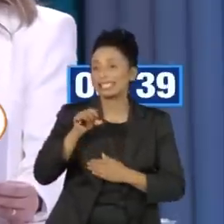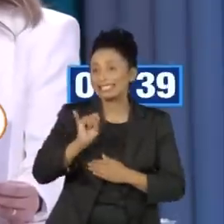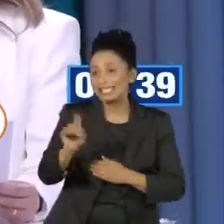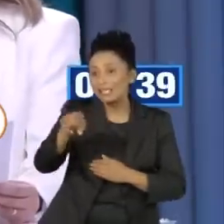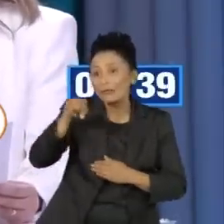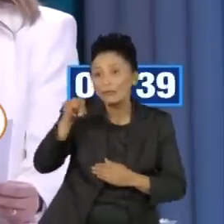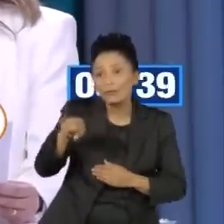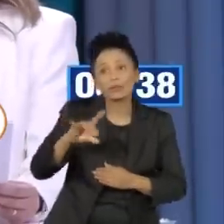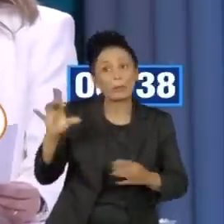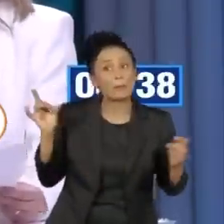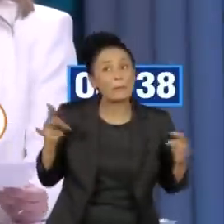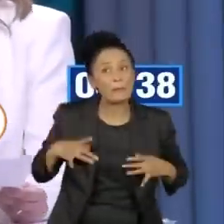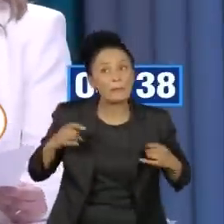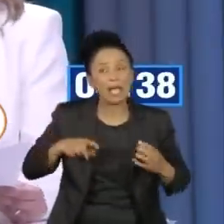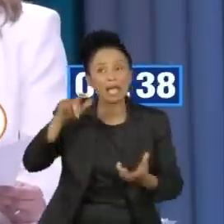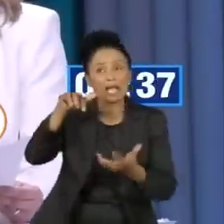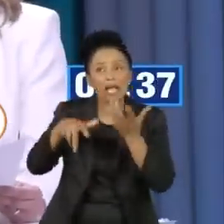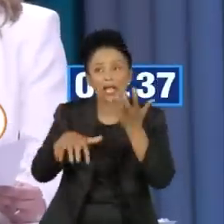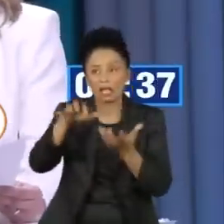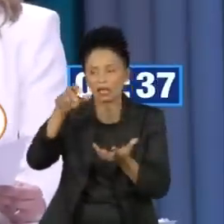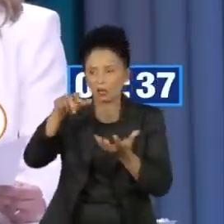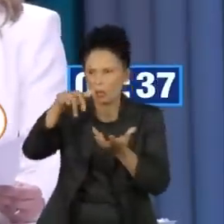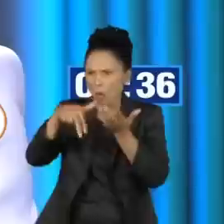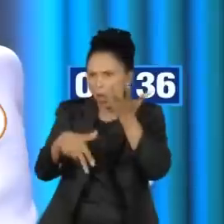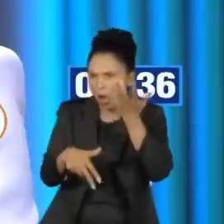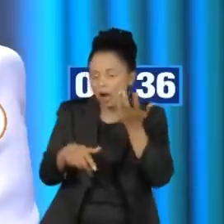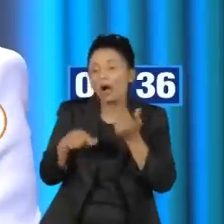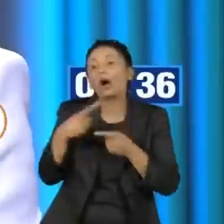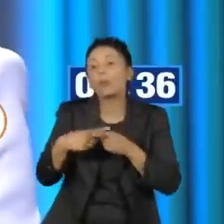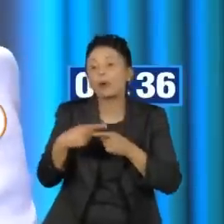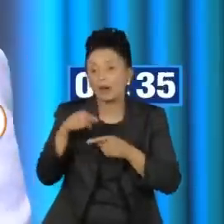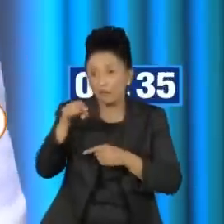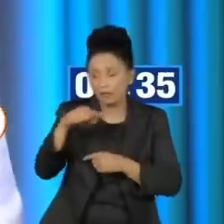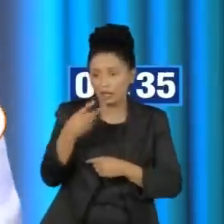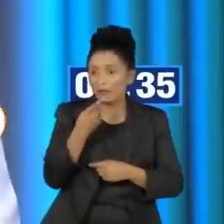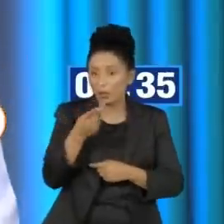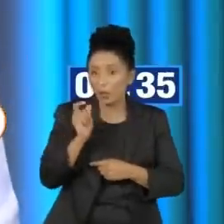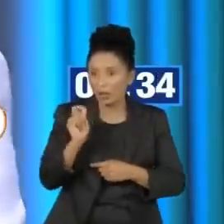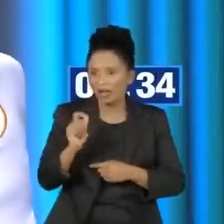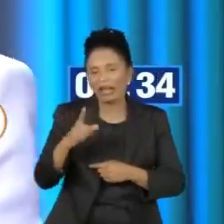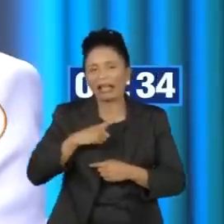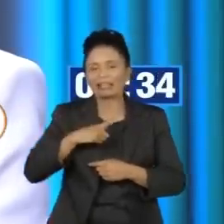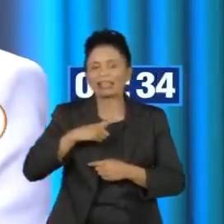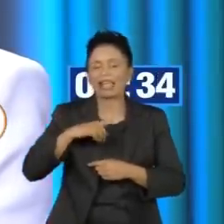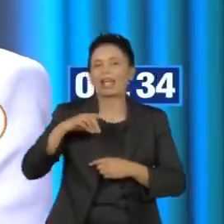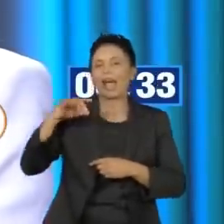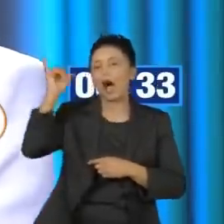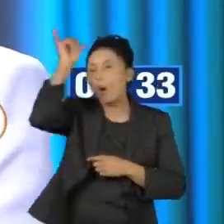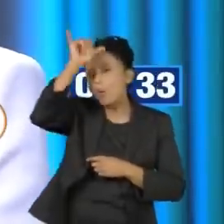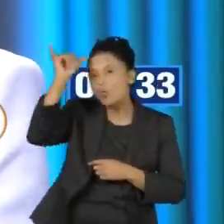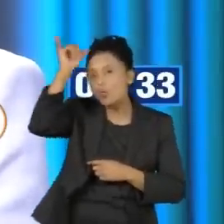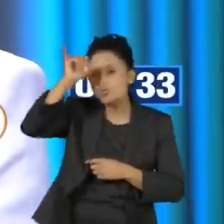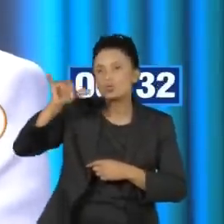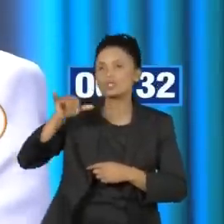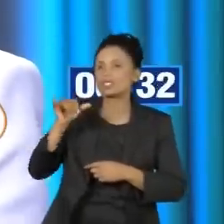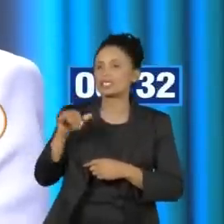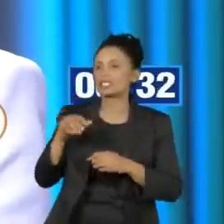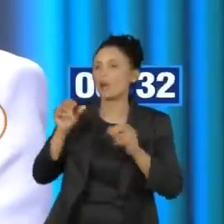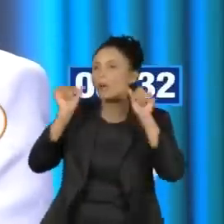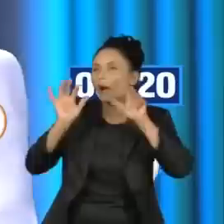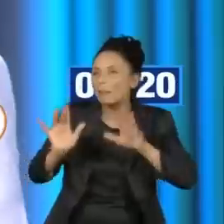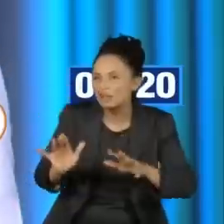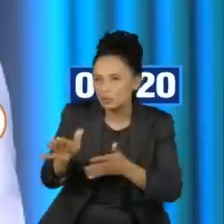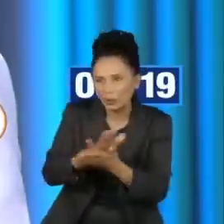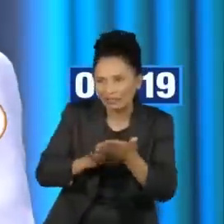ir para o inferno porque o Senhor não disse se quis que deu nenhuma estremonção na pandemia a pergunta